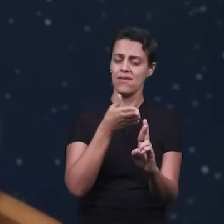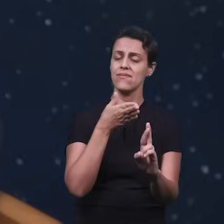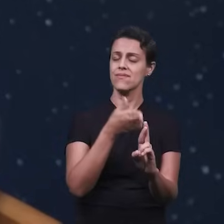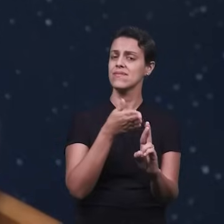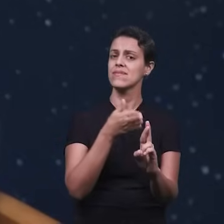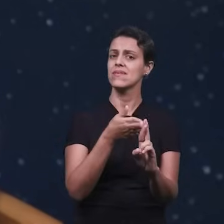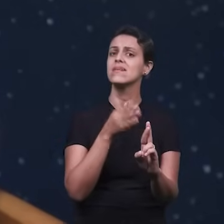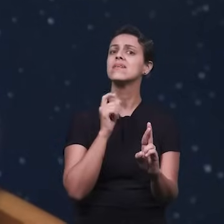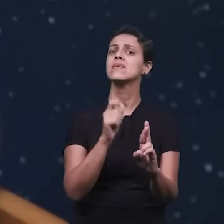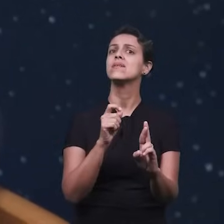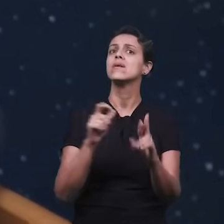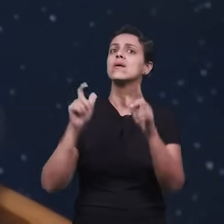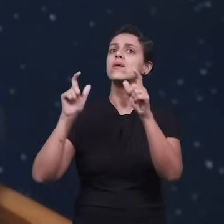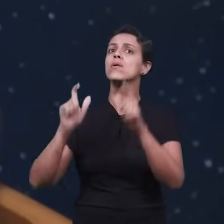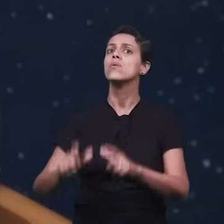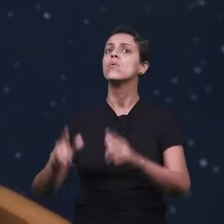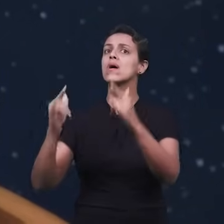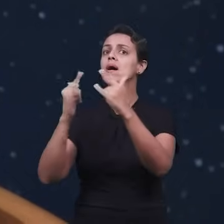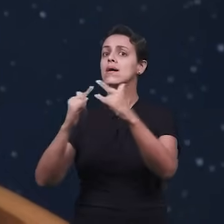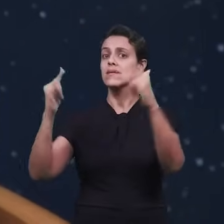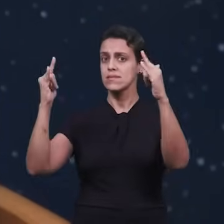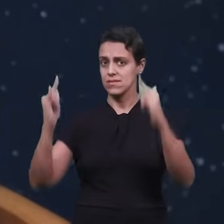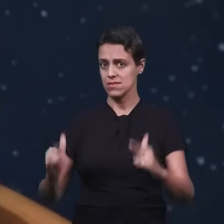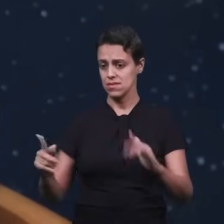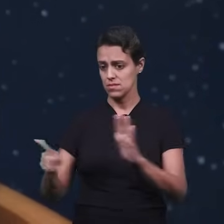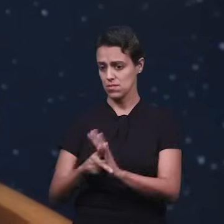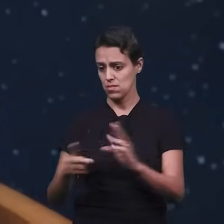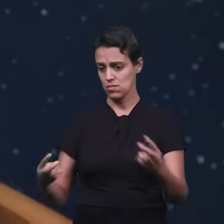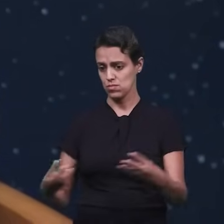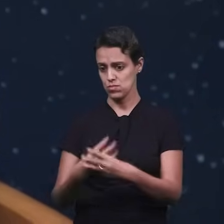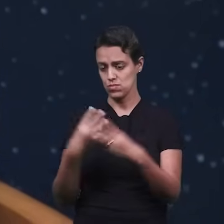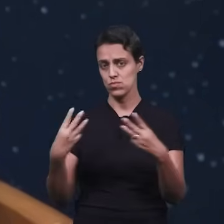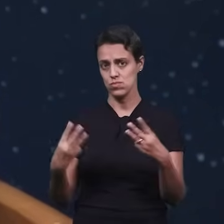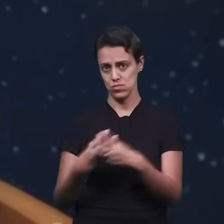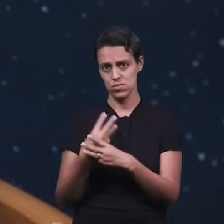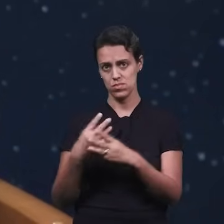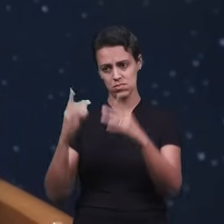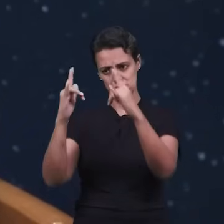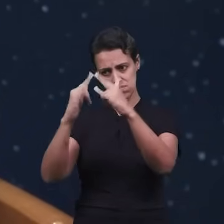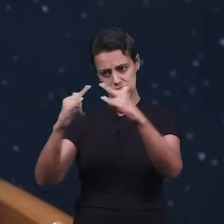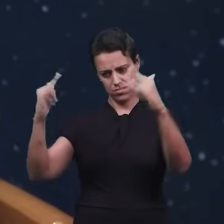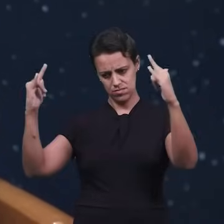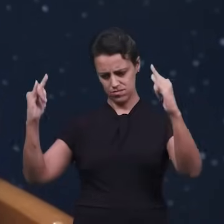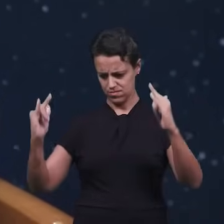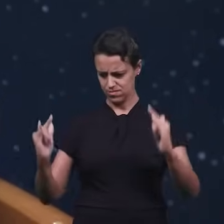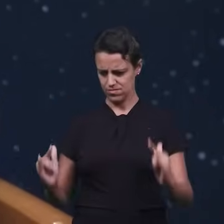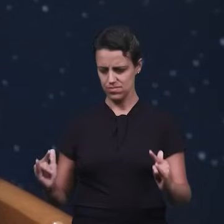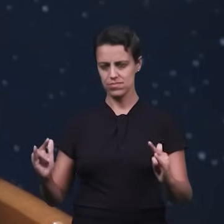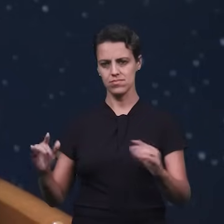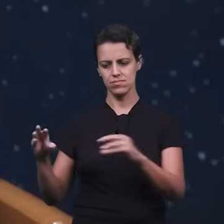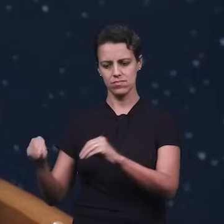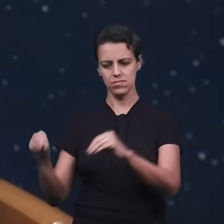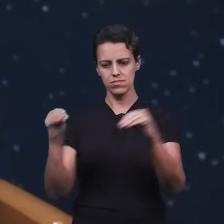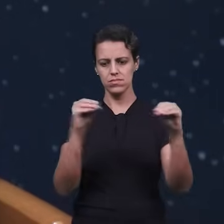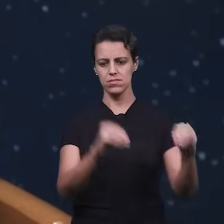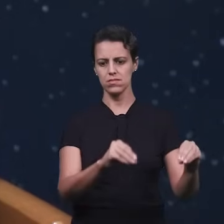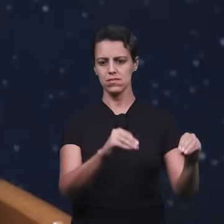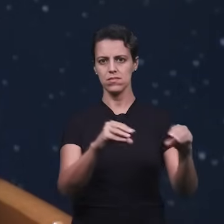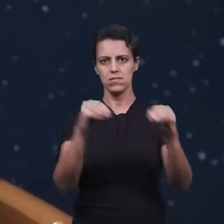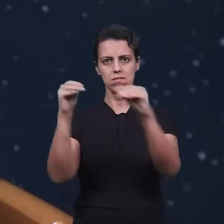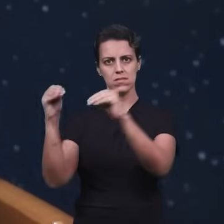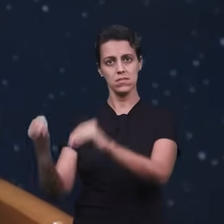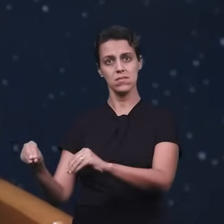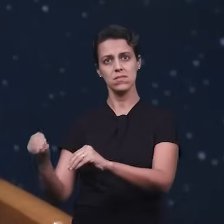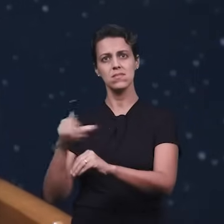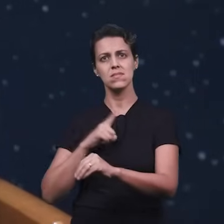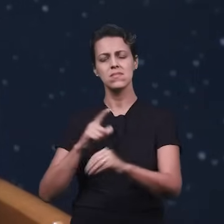ao templo dos judeus, inicialmente o tabernáculo, que era um templo ambulante e que tinha a sua